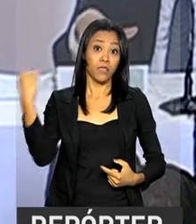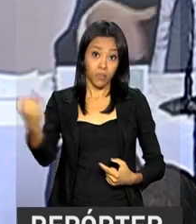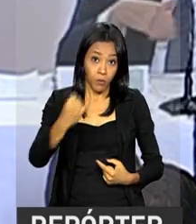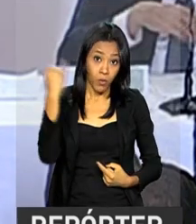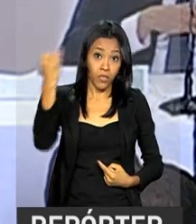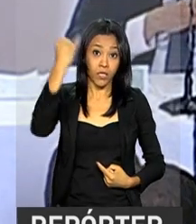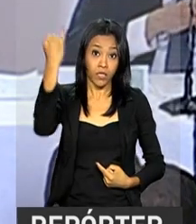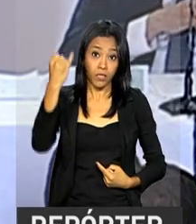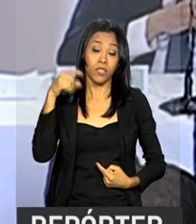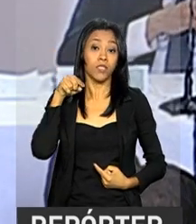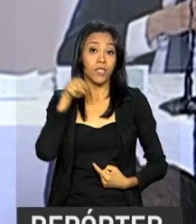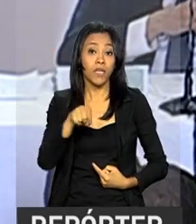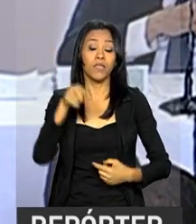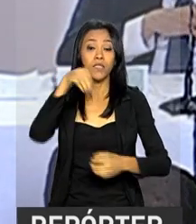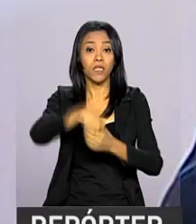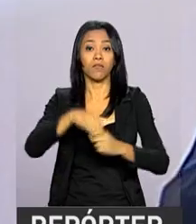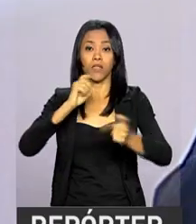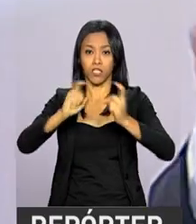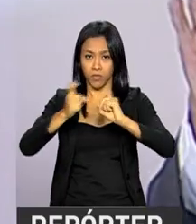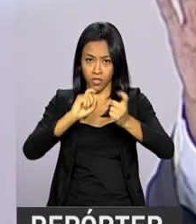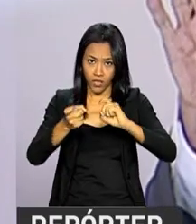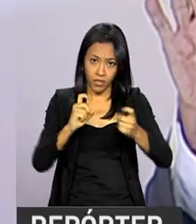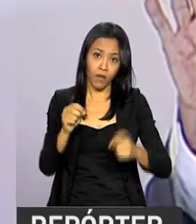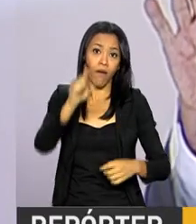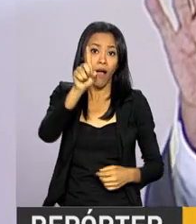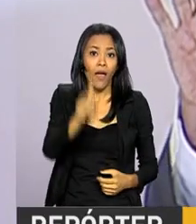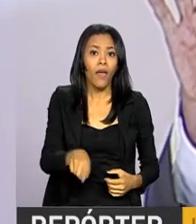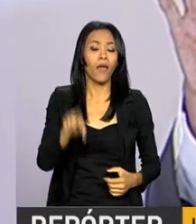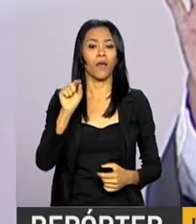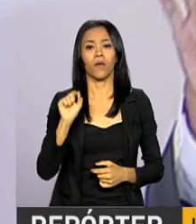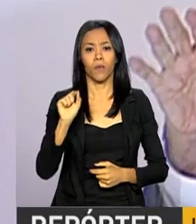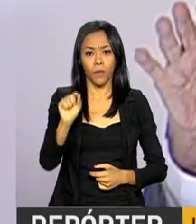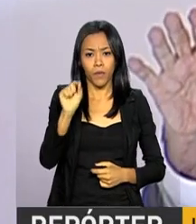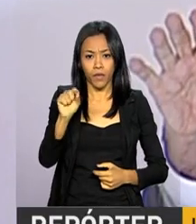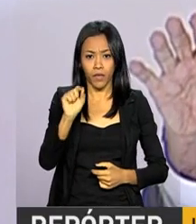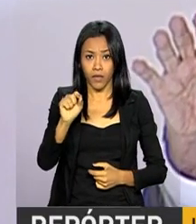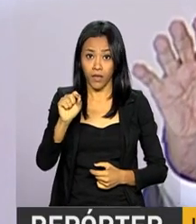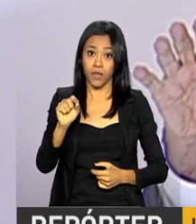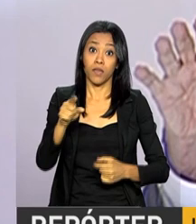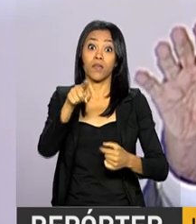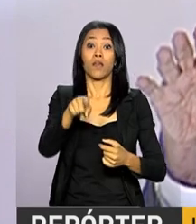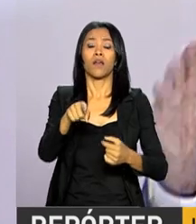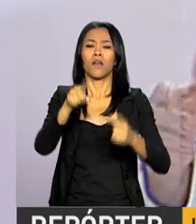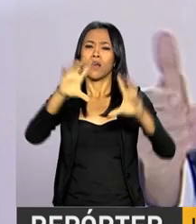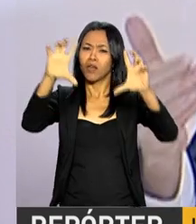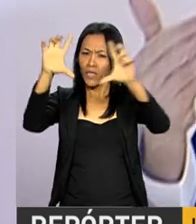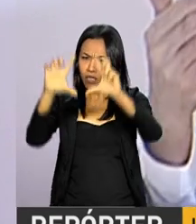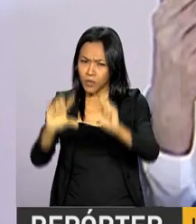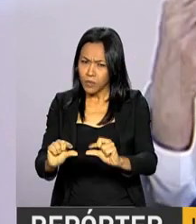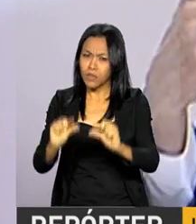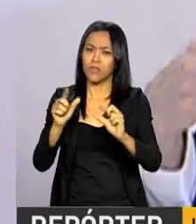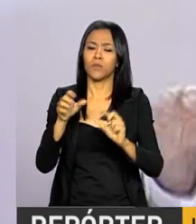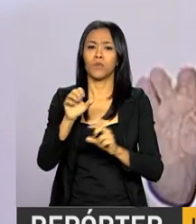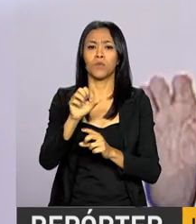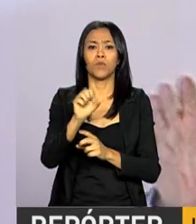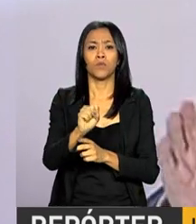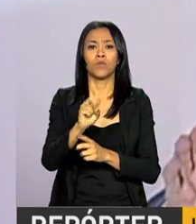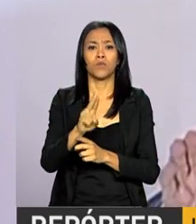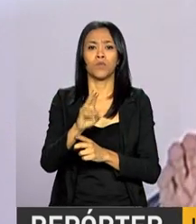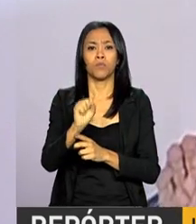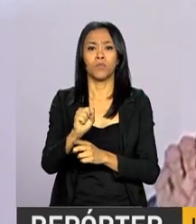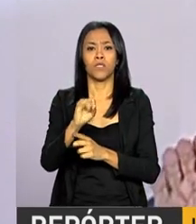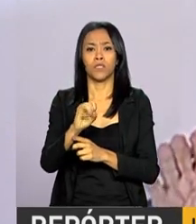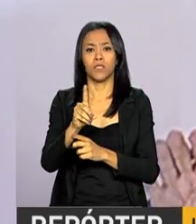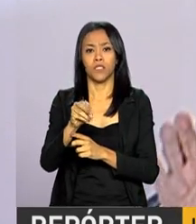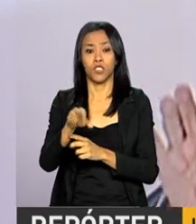dessa administração parecido há exatamente a queda dos subsídios é a aprovação da